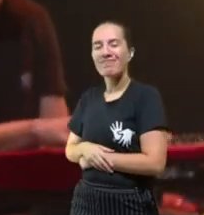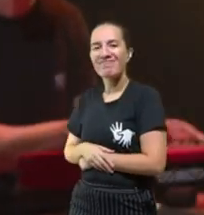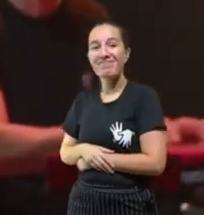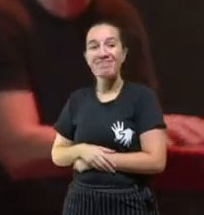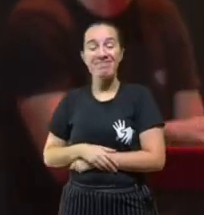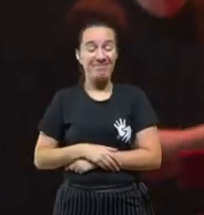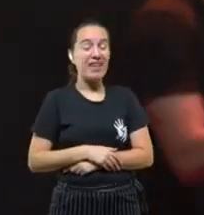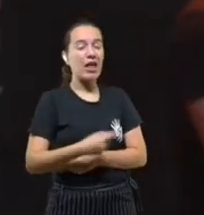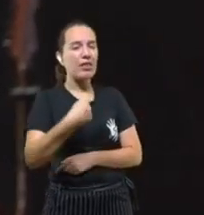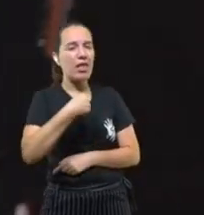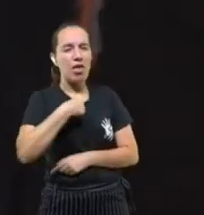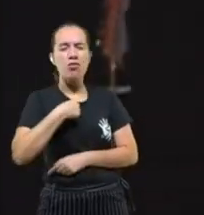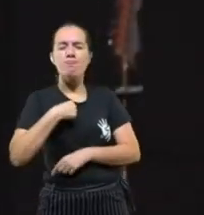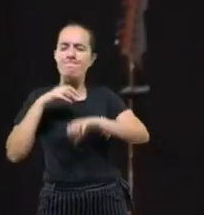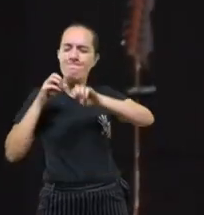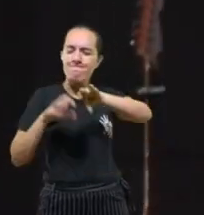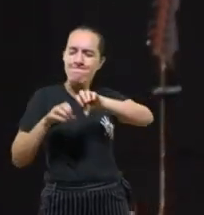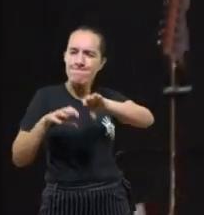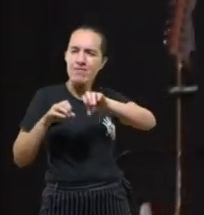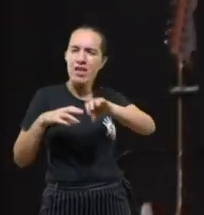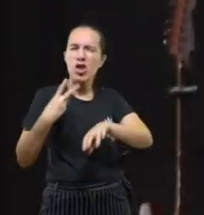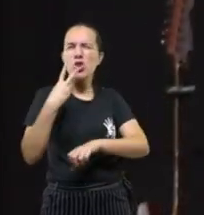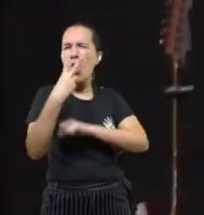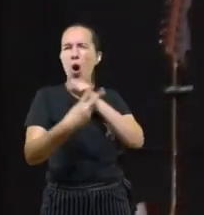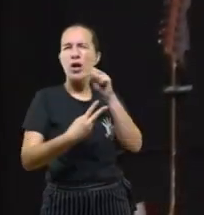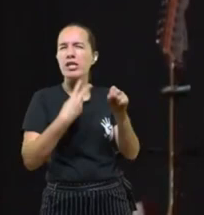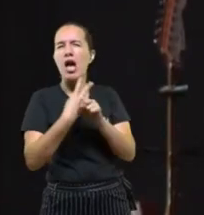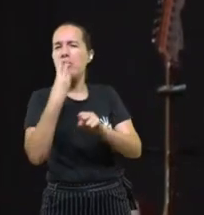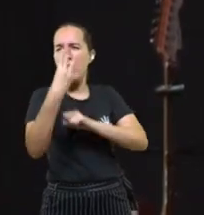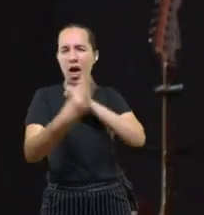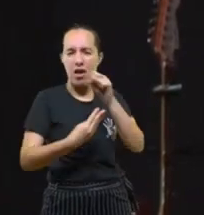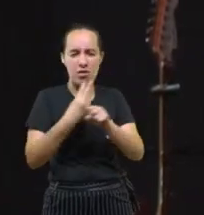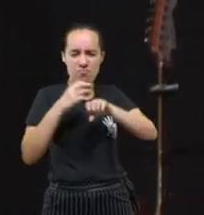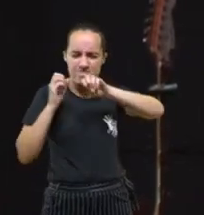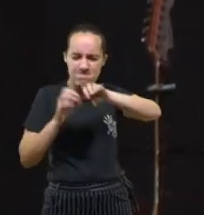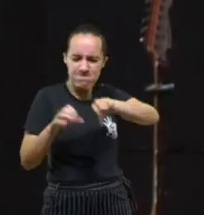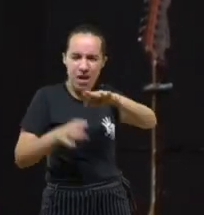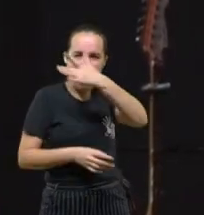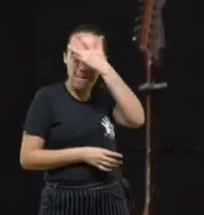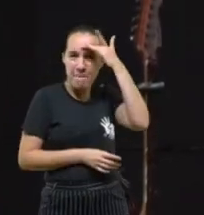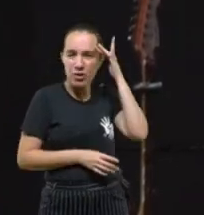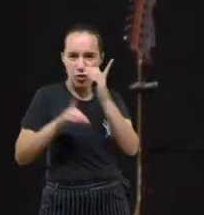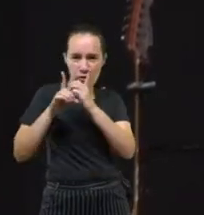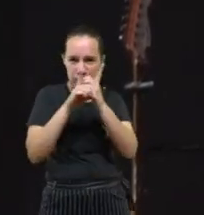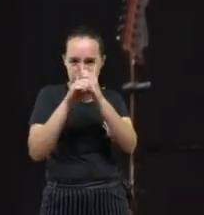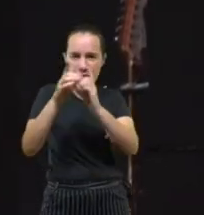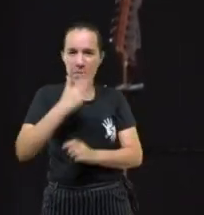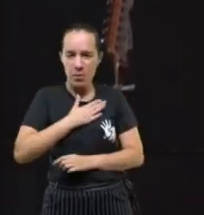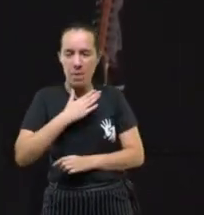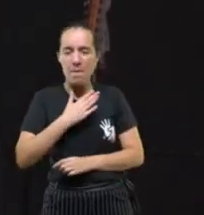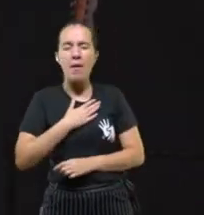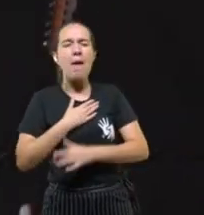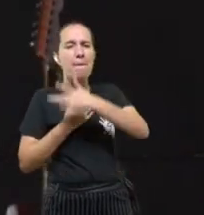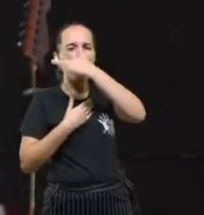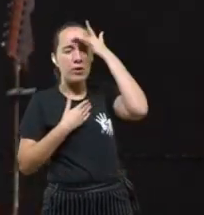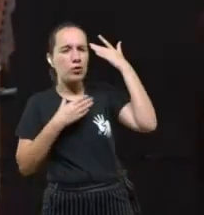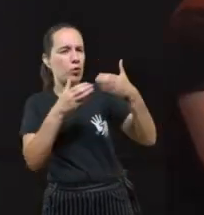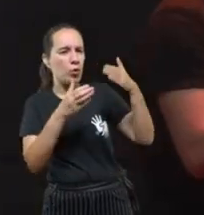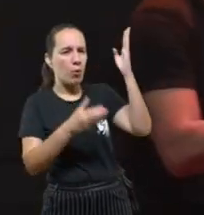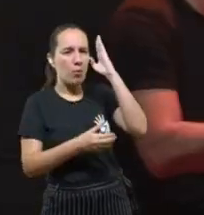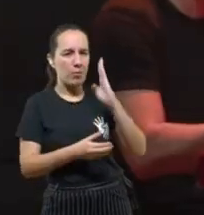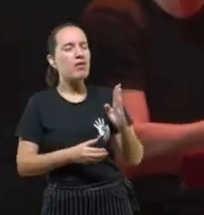uns 3 anos e meio. Então também está vindo alguém do Brasil que está ajudando a gente com louvor.